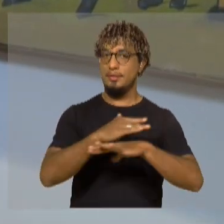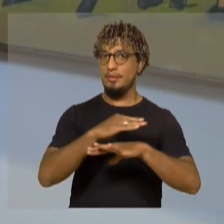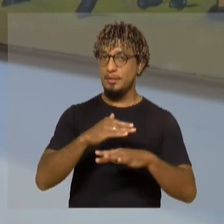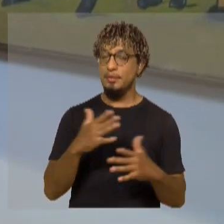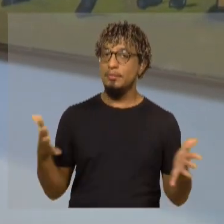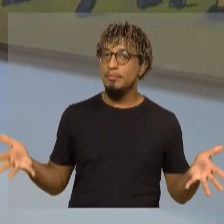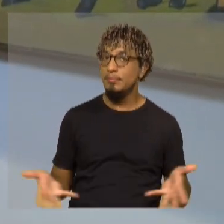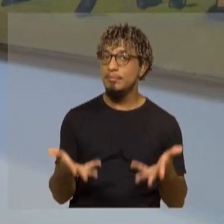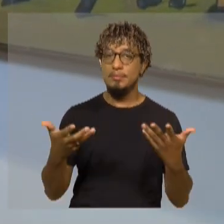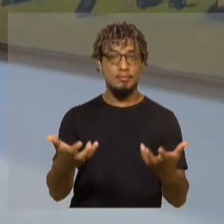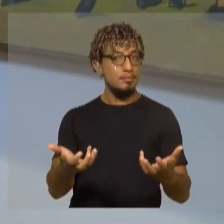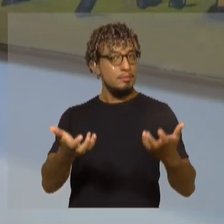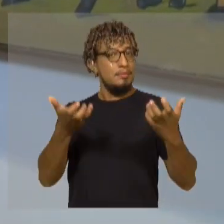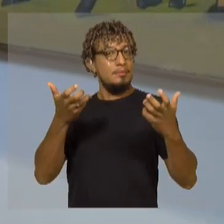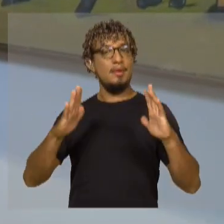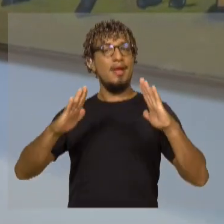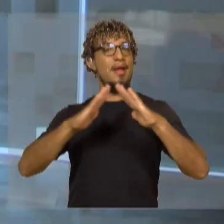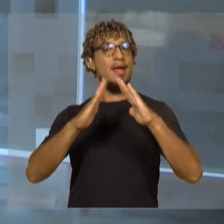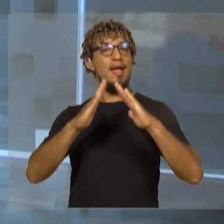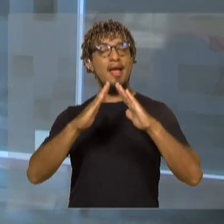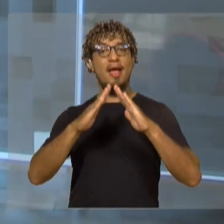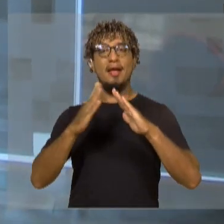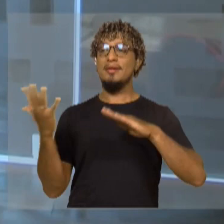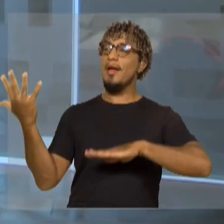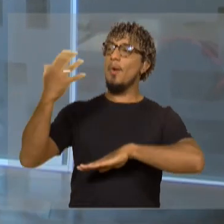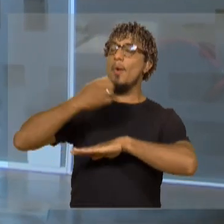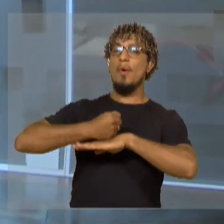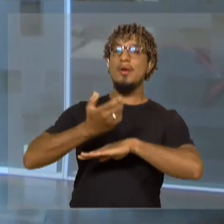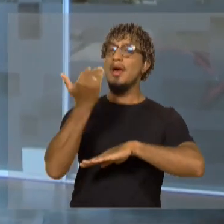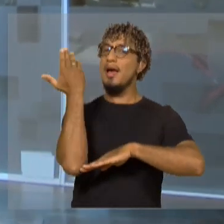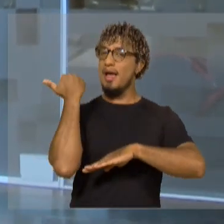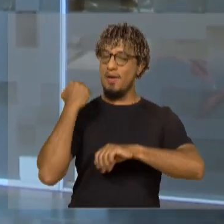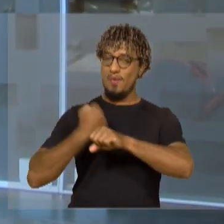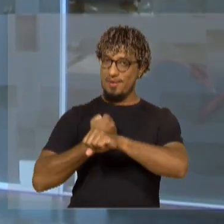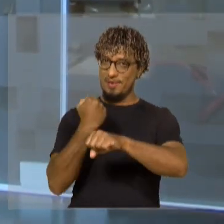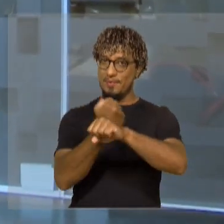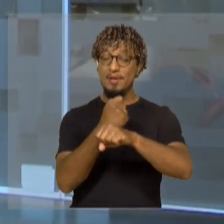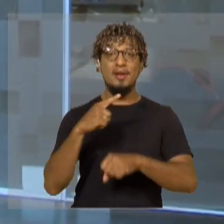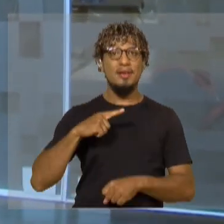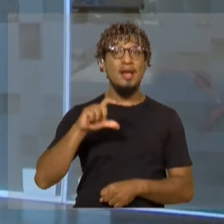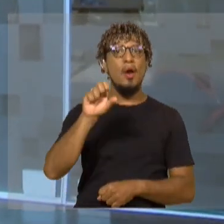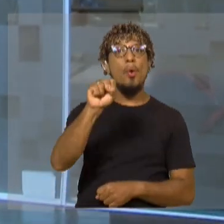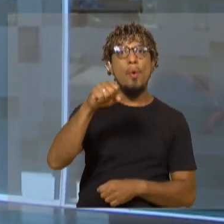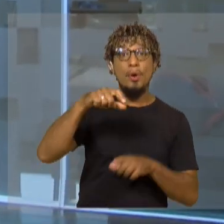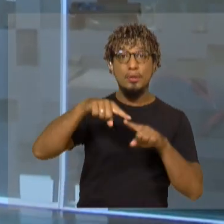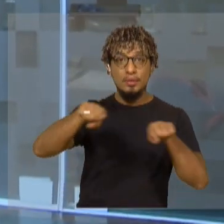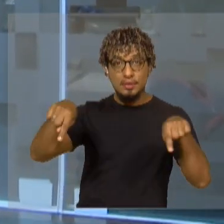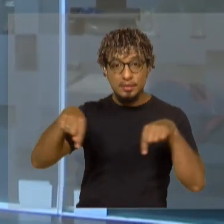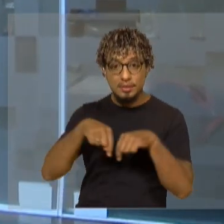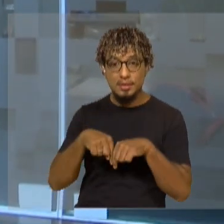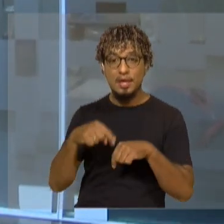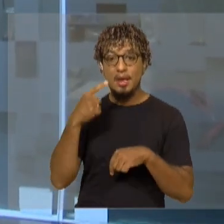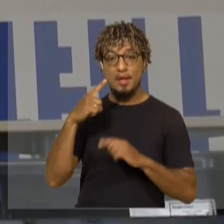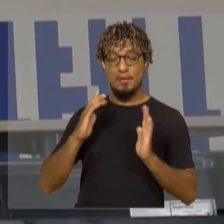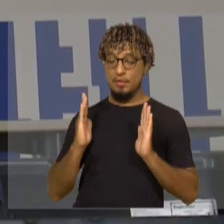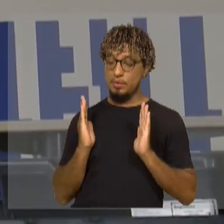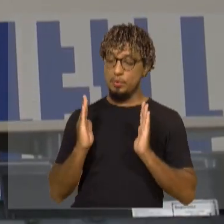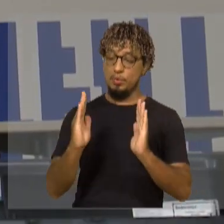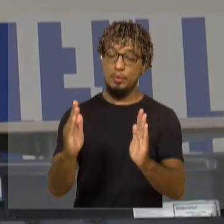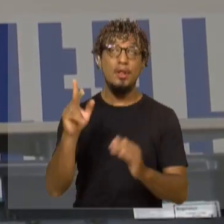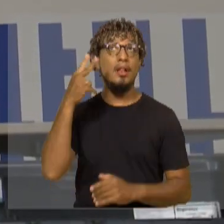revitalização dos casarões coloniais da cidade. A área possui 8 espaços, que vão desde a Trilha da Memória da